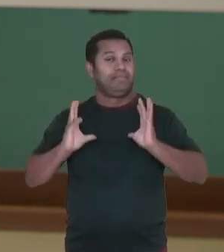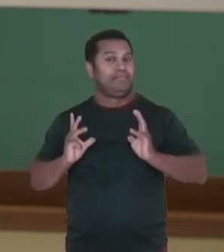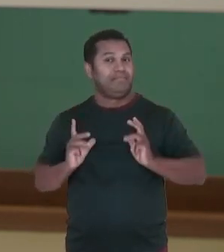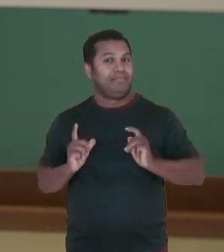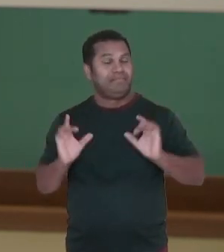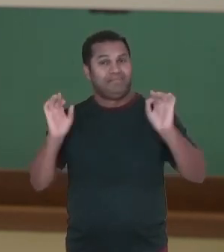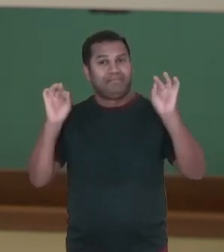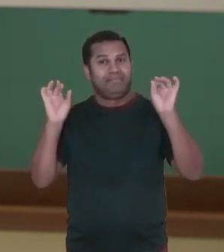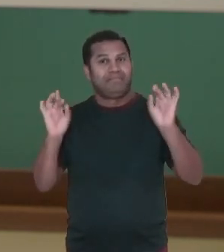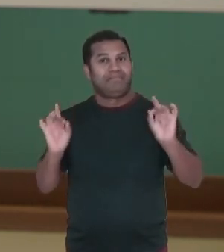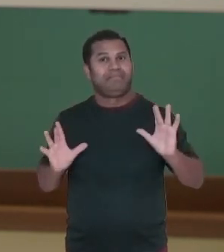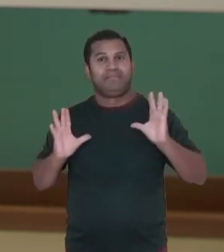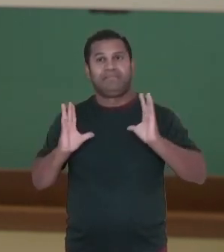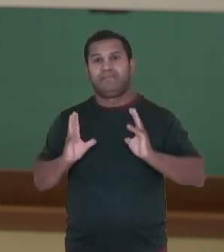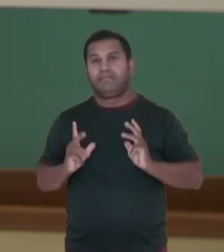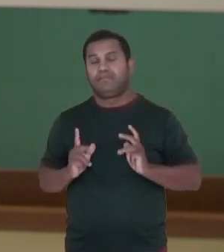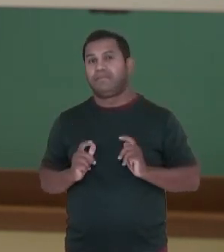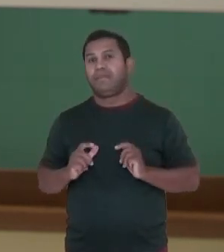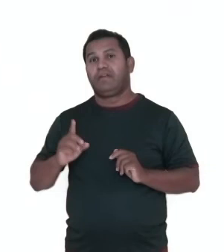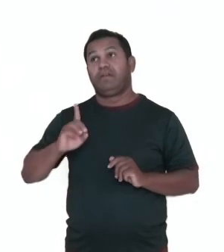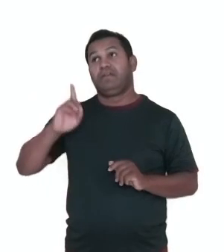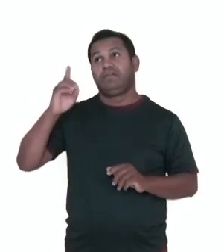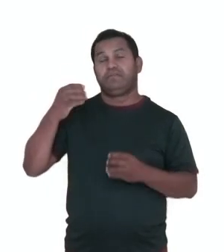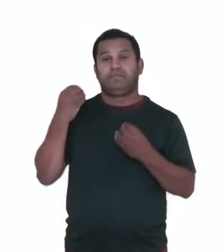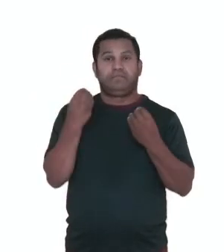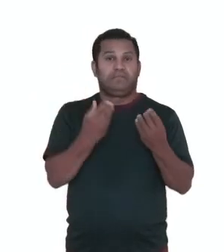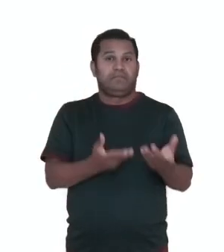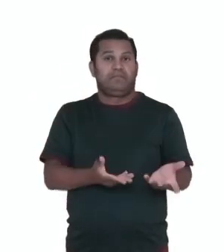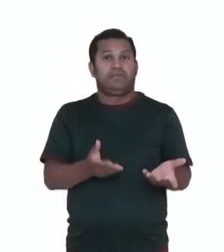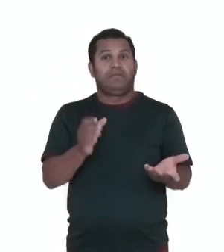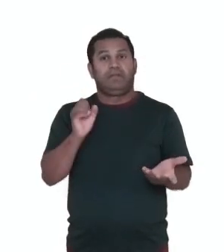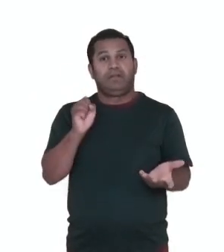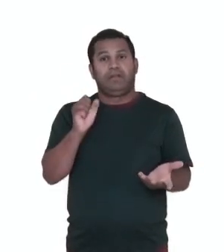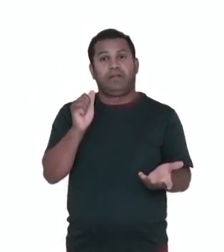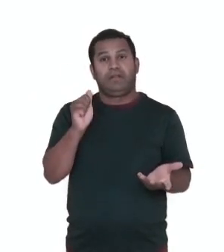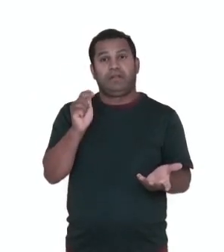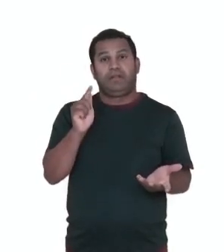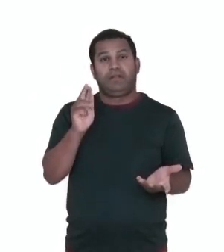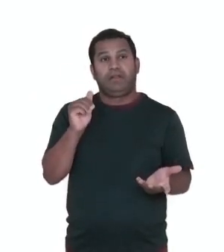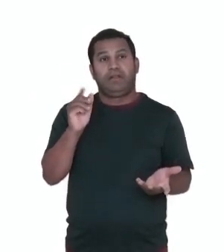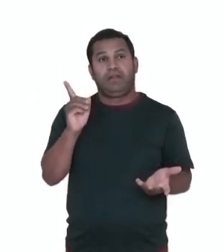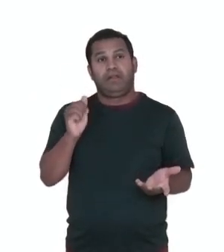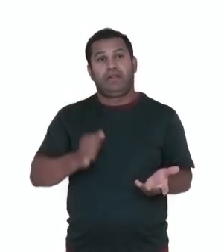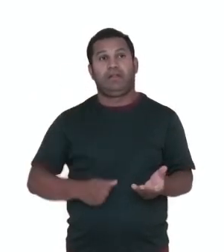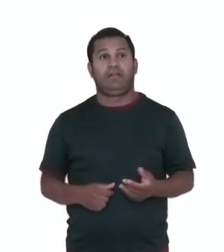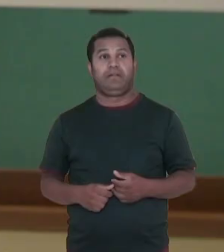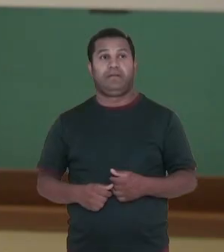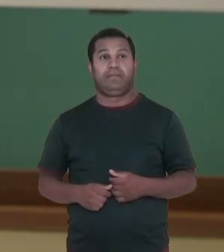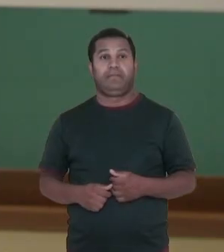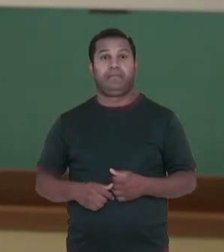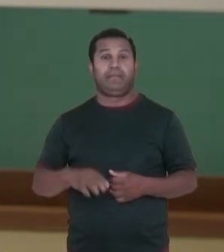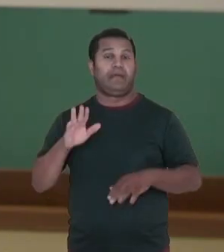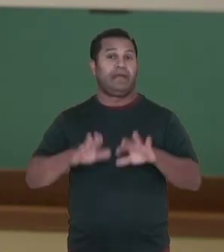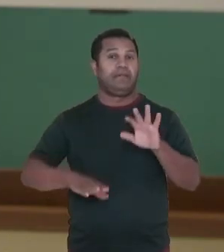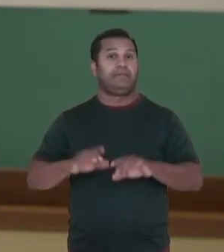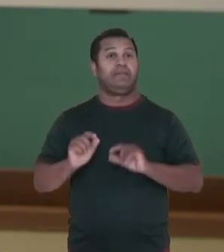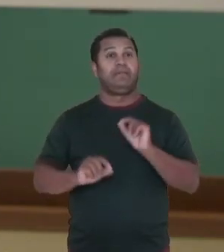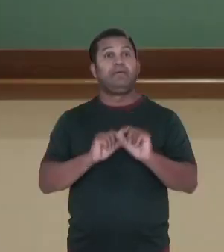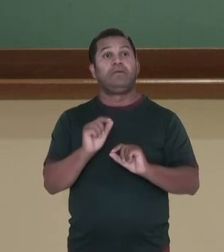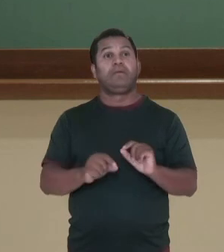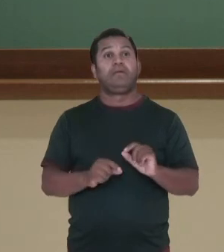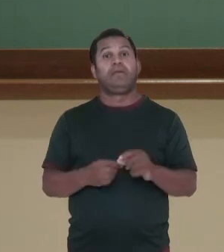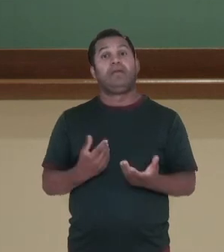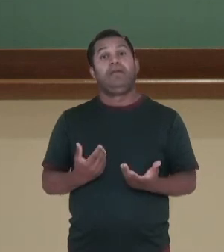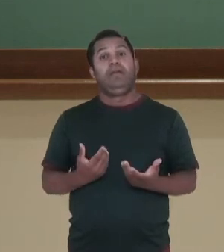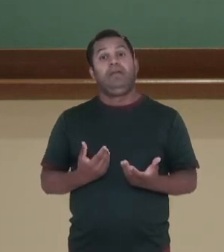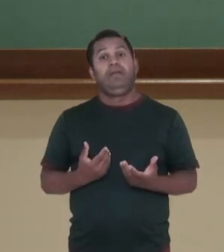decidir quem morre ou quem vive, né? Maus usos e abusos. O uso de eutanásia sem critérios. Não sei, de repente